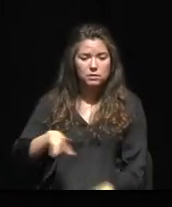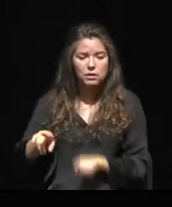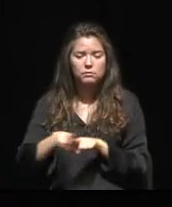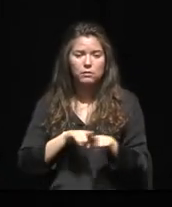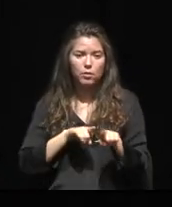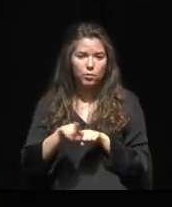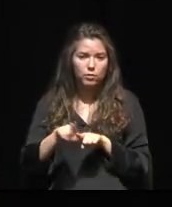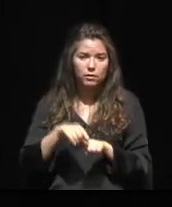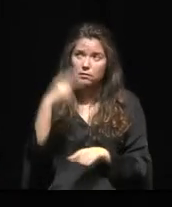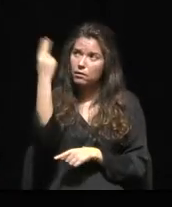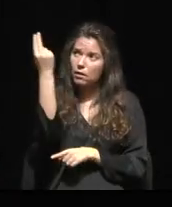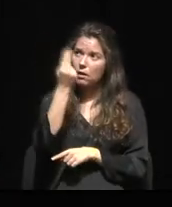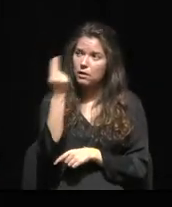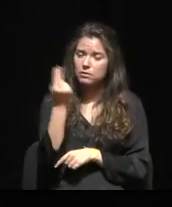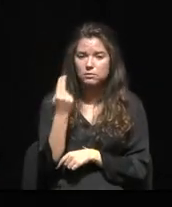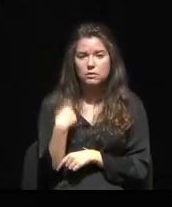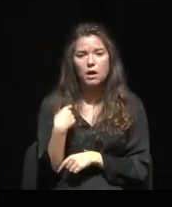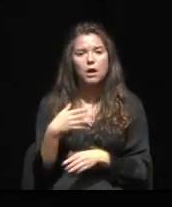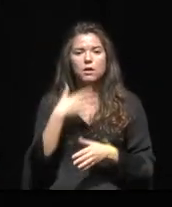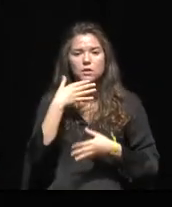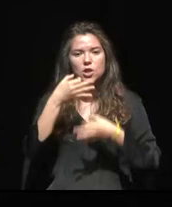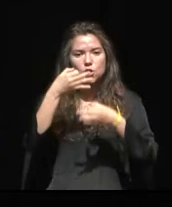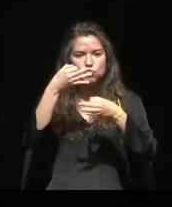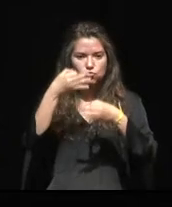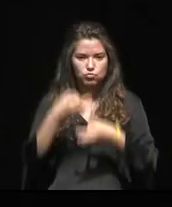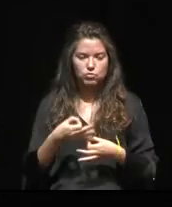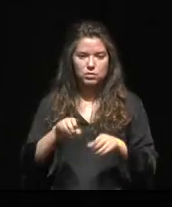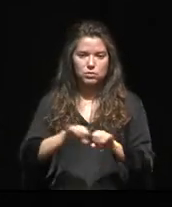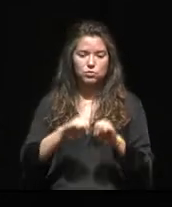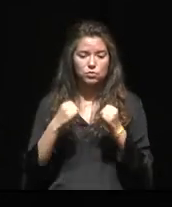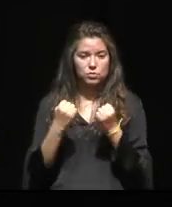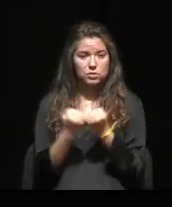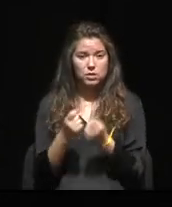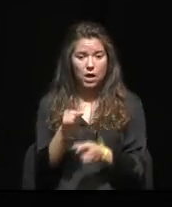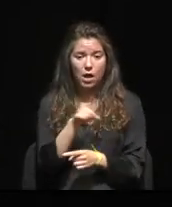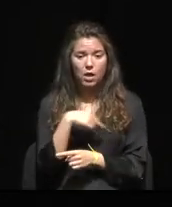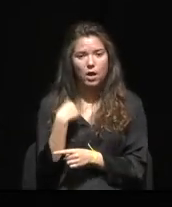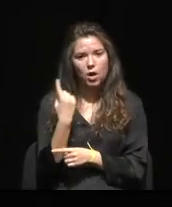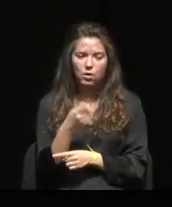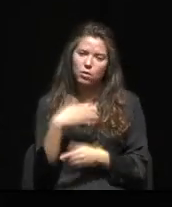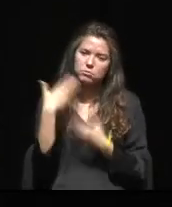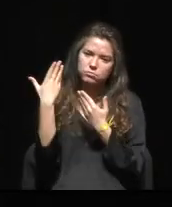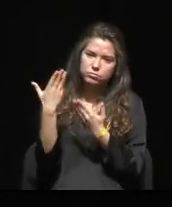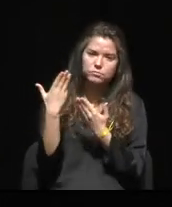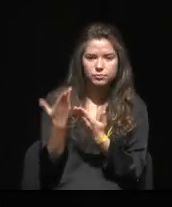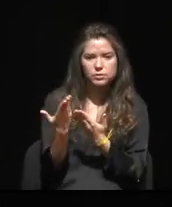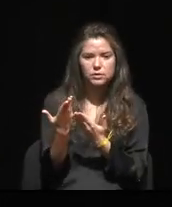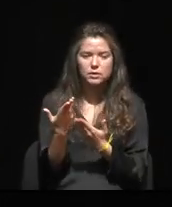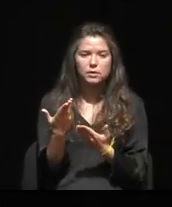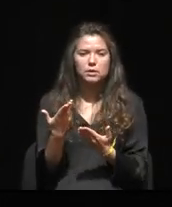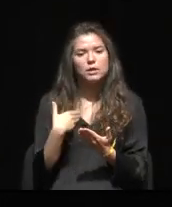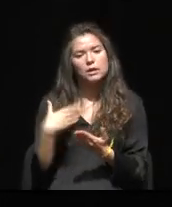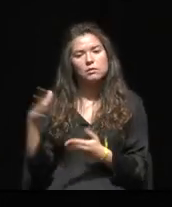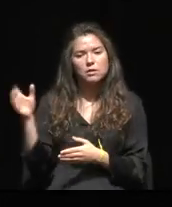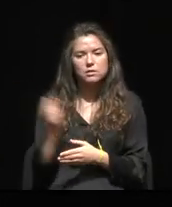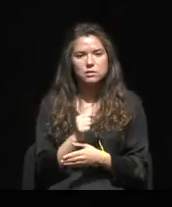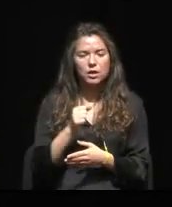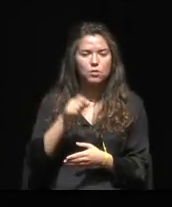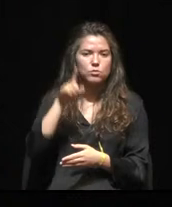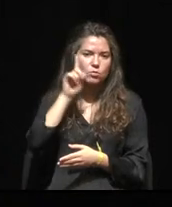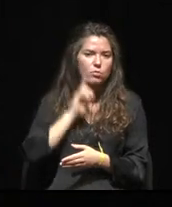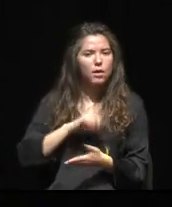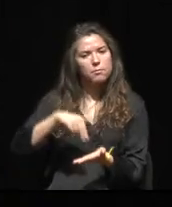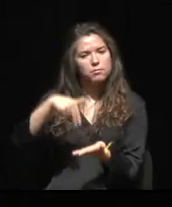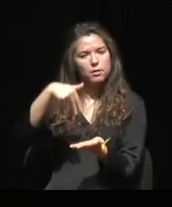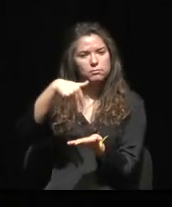política as artes e a justiça social homenageamos estas contribuições e trazemos as mulheres para o centro das